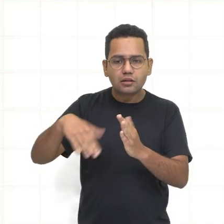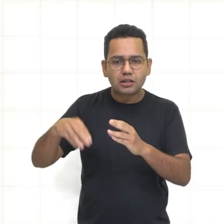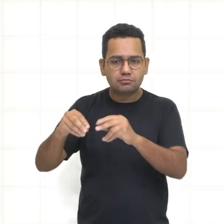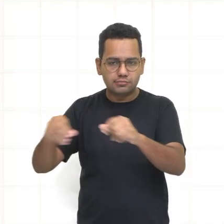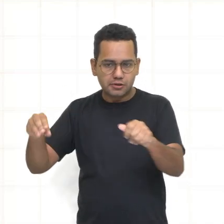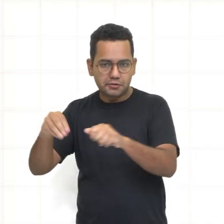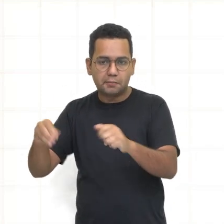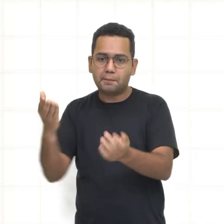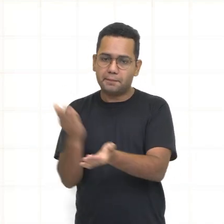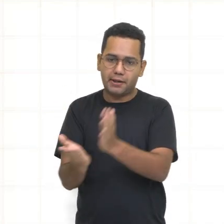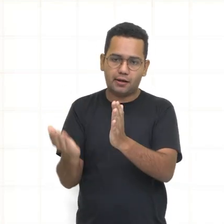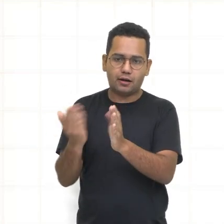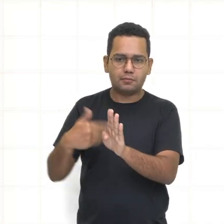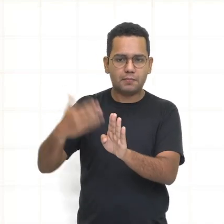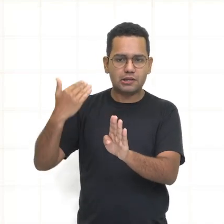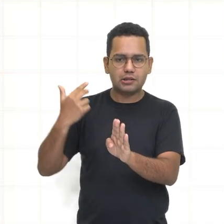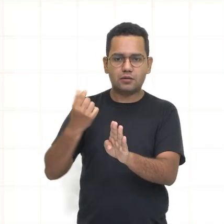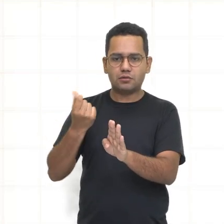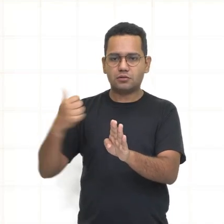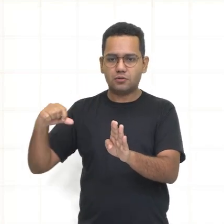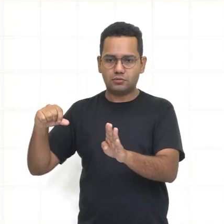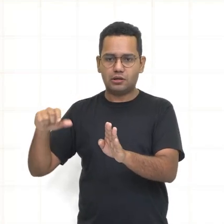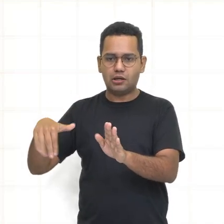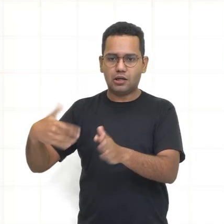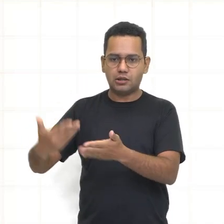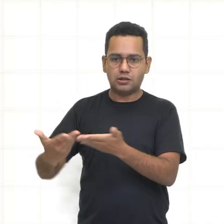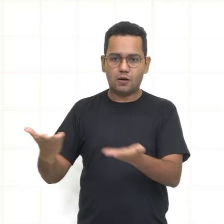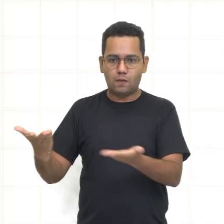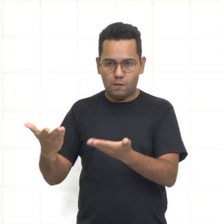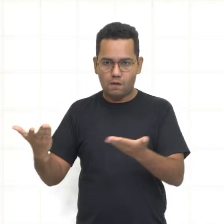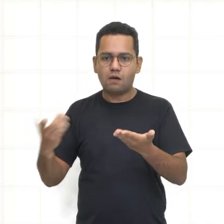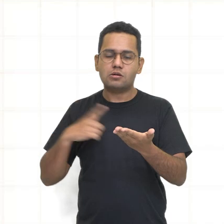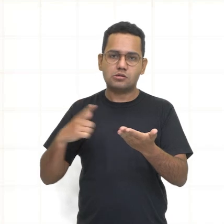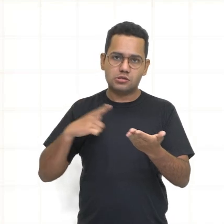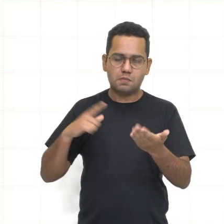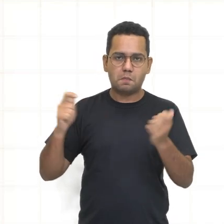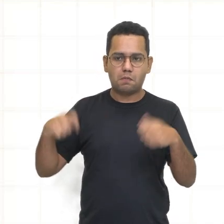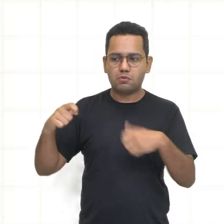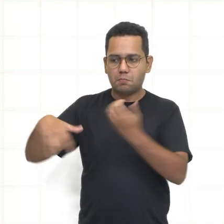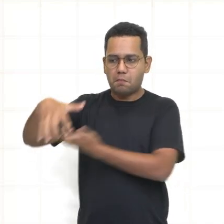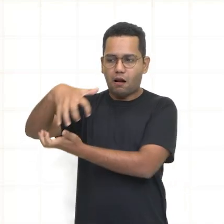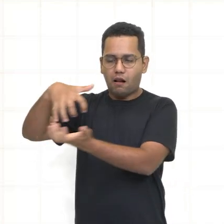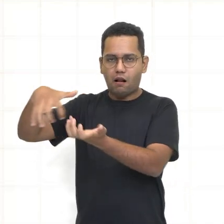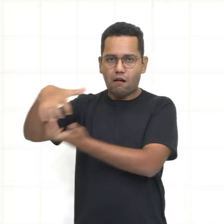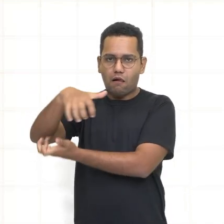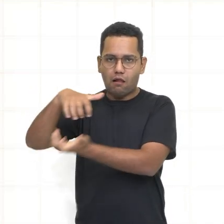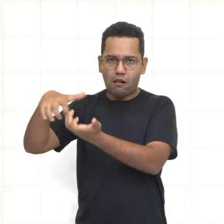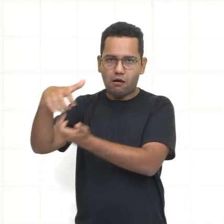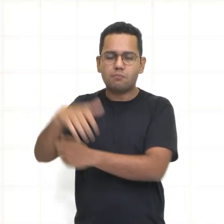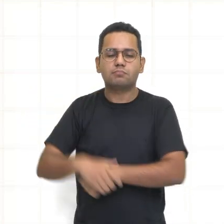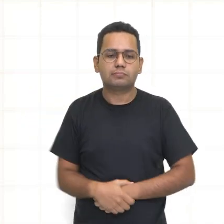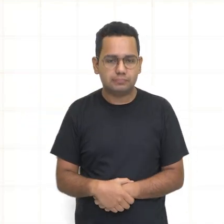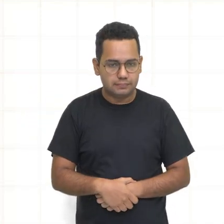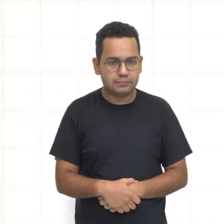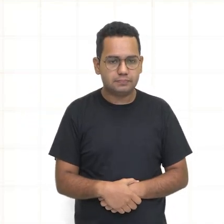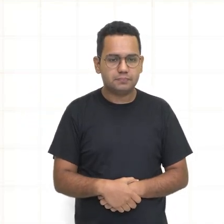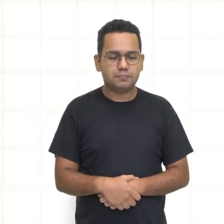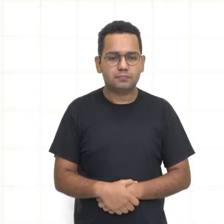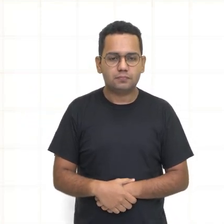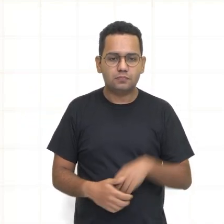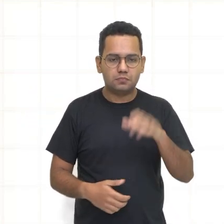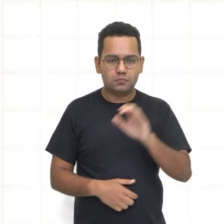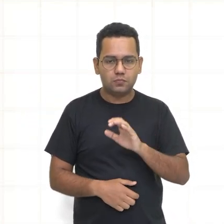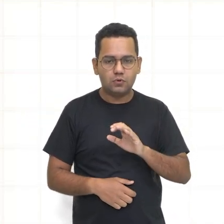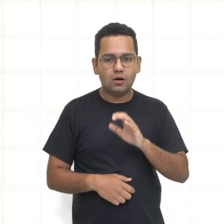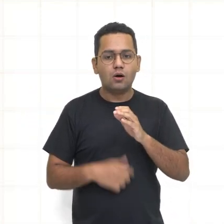seus territórios desde 2019 e continua a ser uma ameaça insurgente na Síria. Também temos